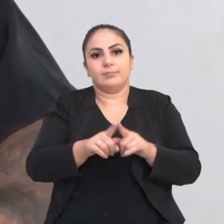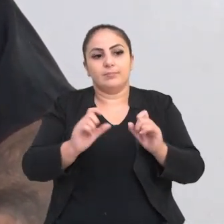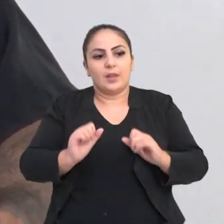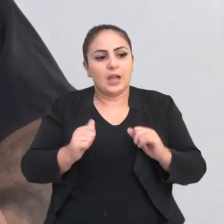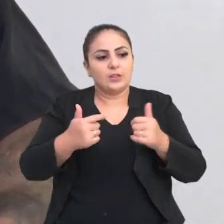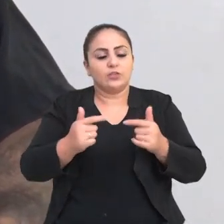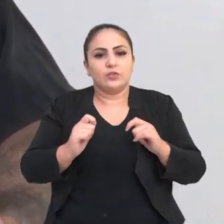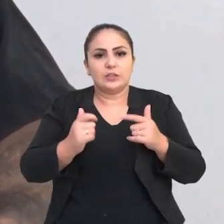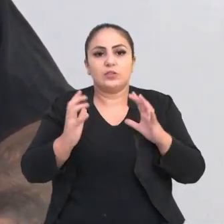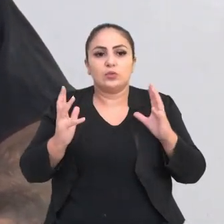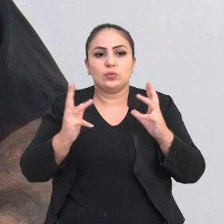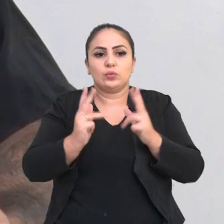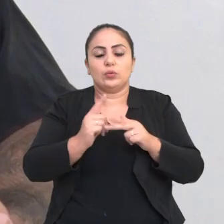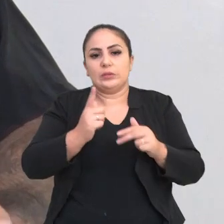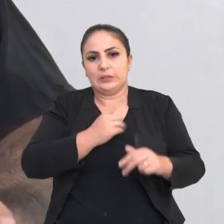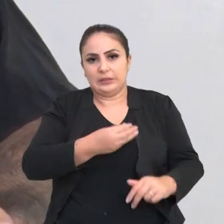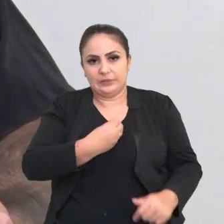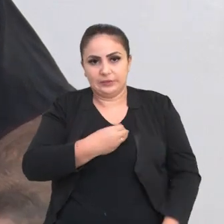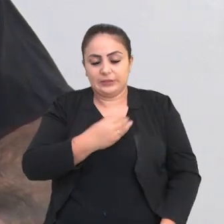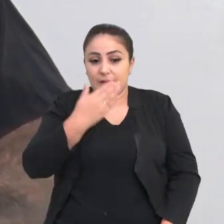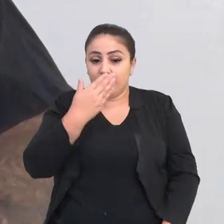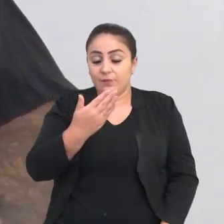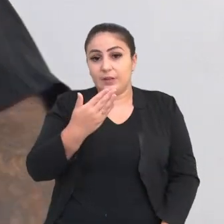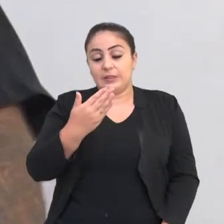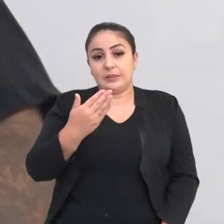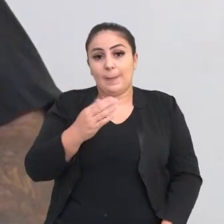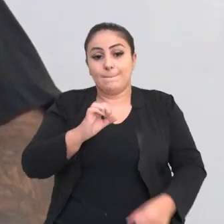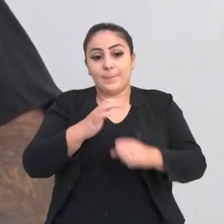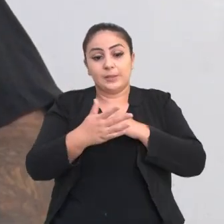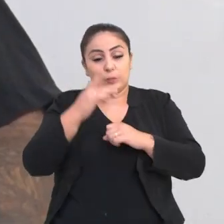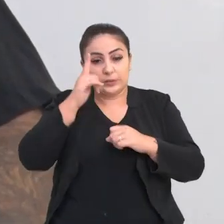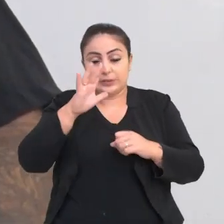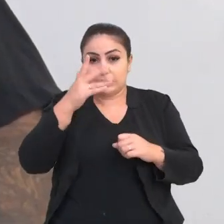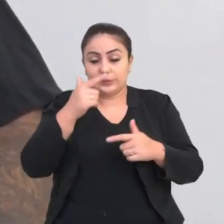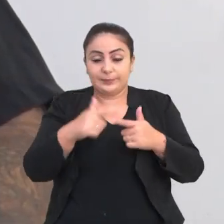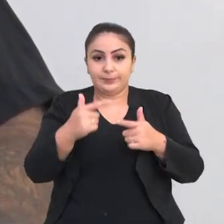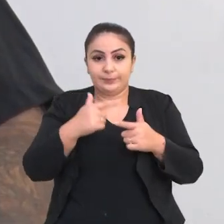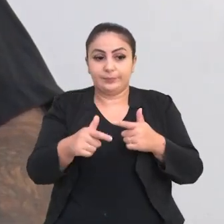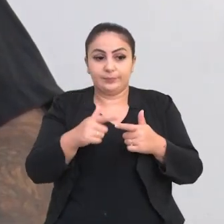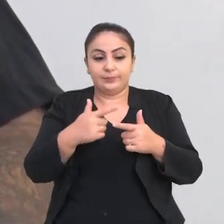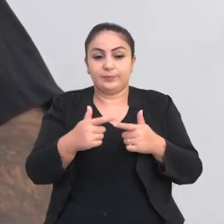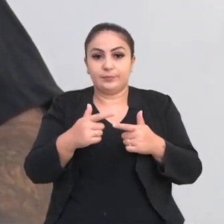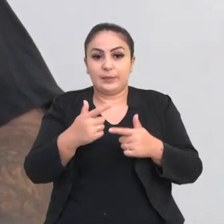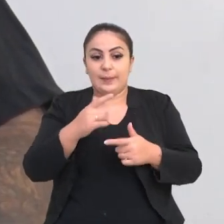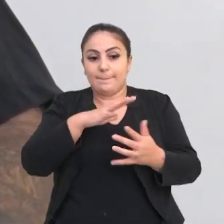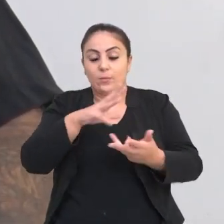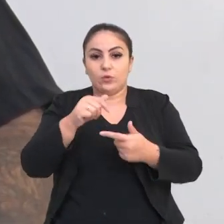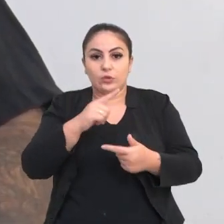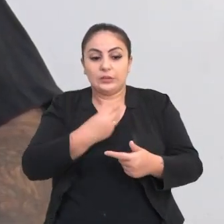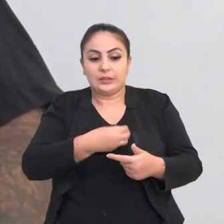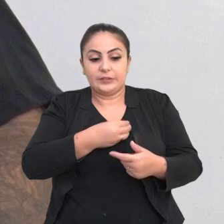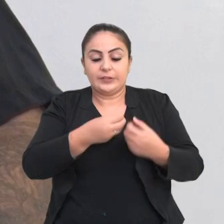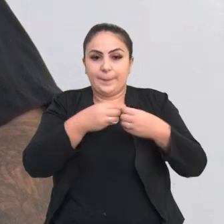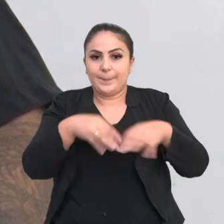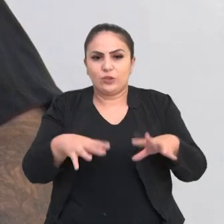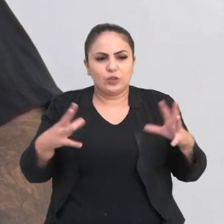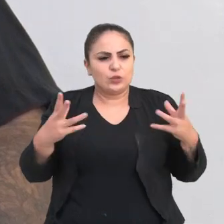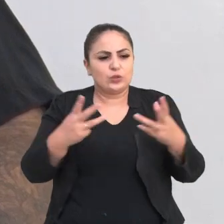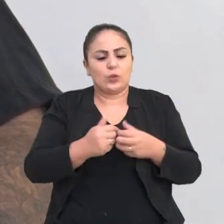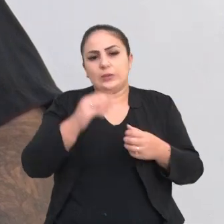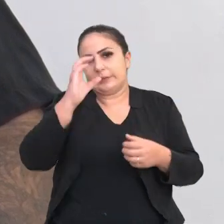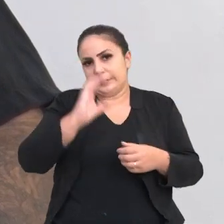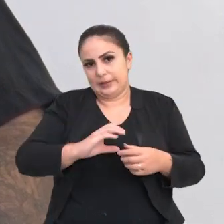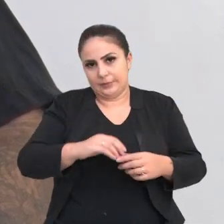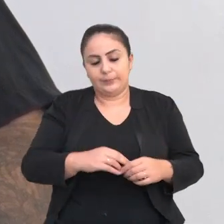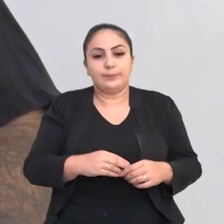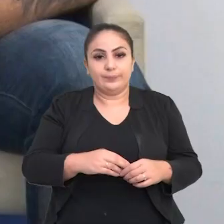o proativismo deles estar à frente da pandemia para resolver esse problema, essa crise mundial que vem afetando todos